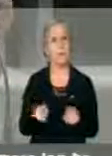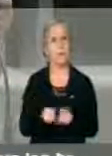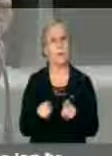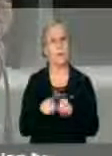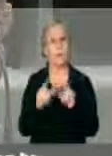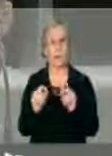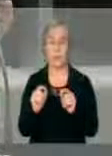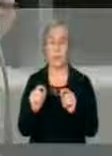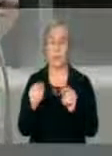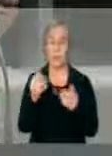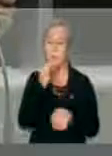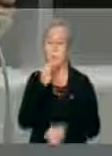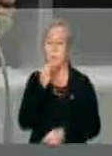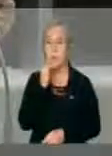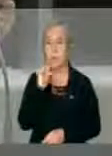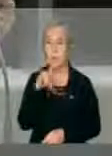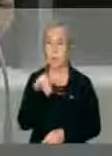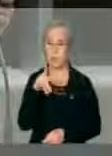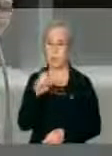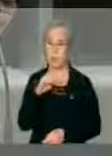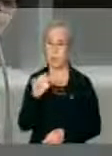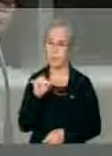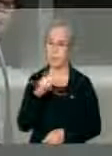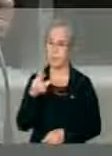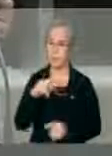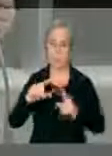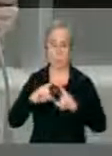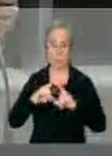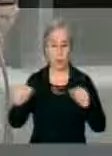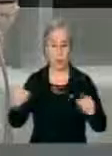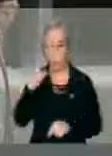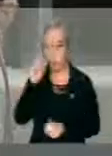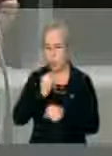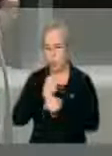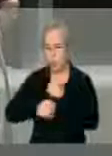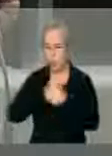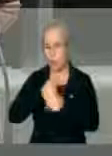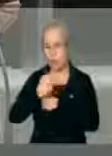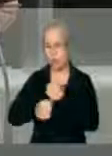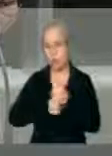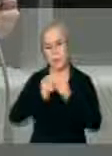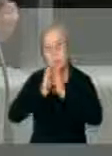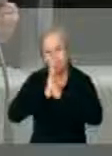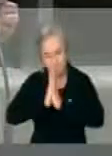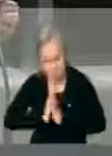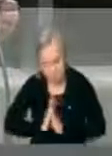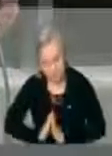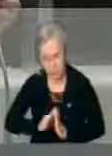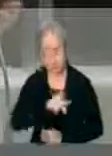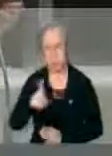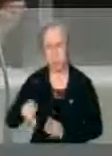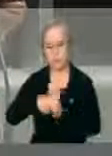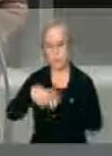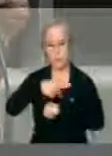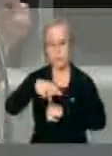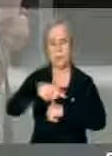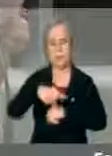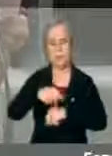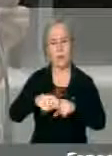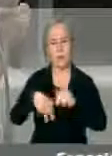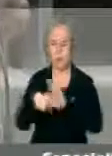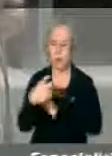doação. Nós estamos aqui porque tivemos alguém que nos proporcionasse conhecimento e